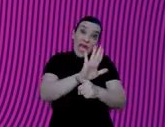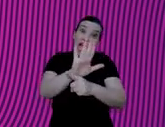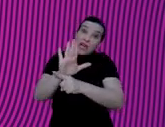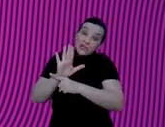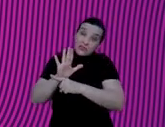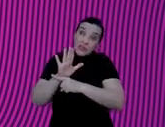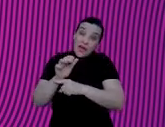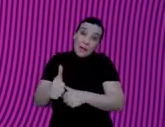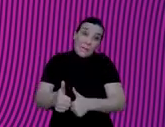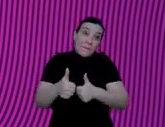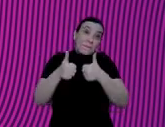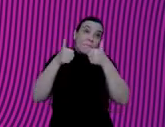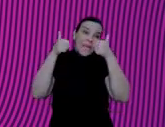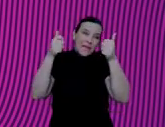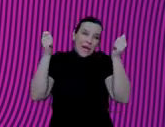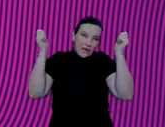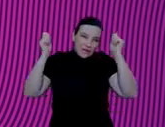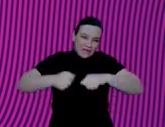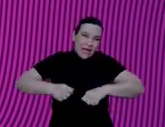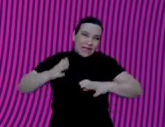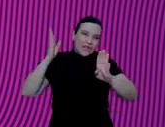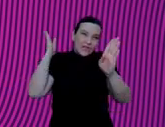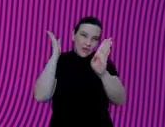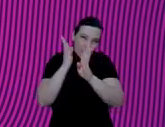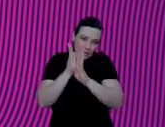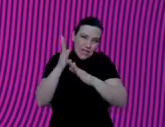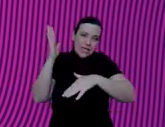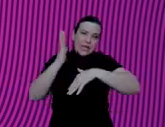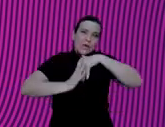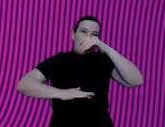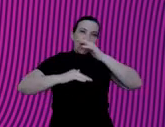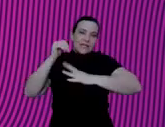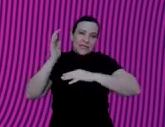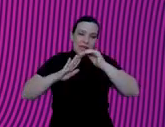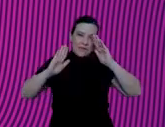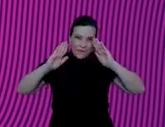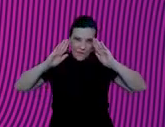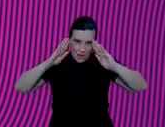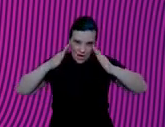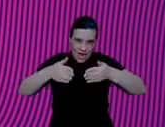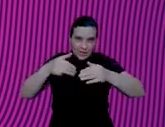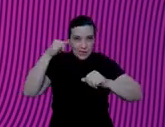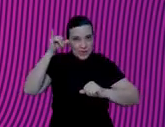uma ação mais eficaz sobre essa epidemia?